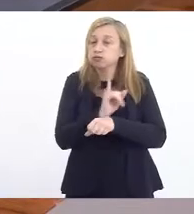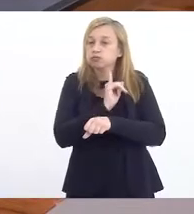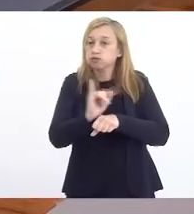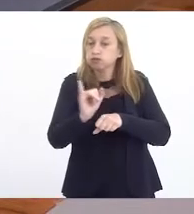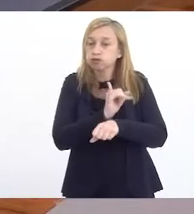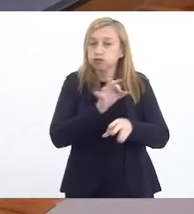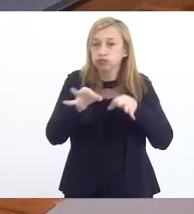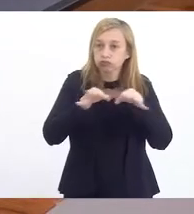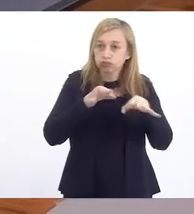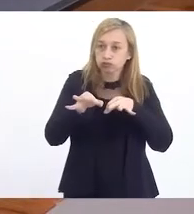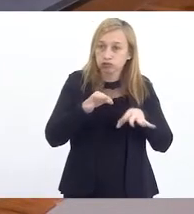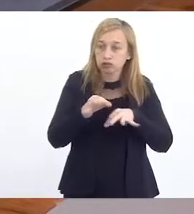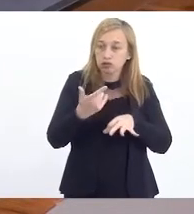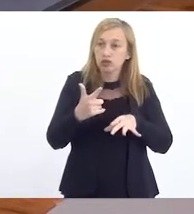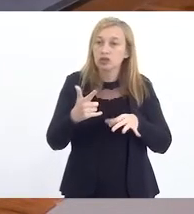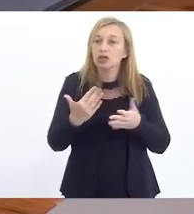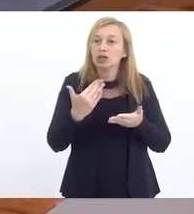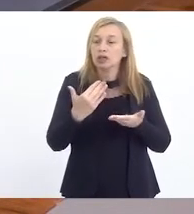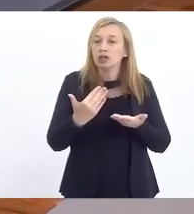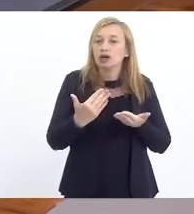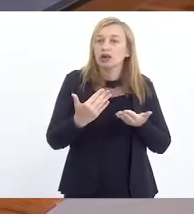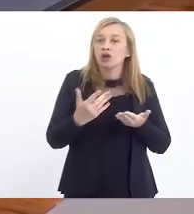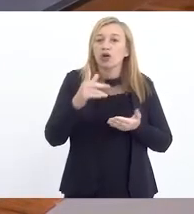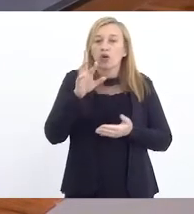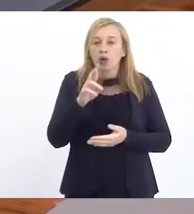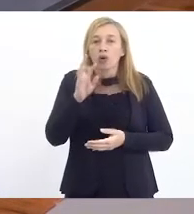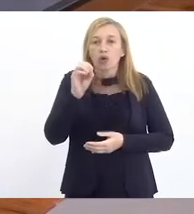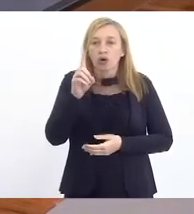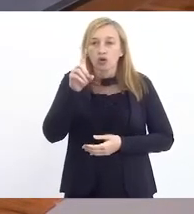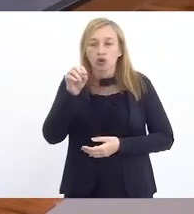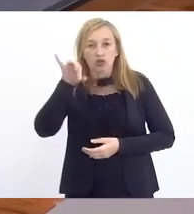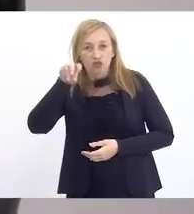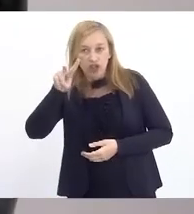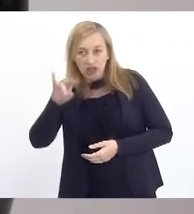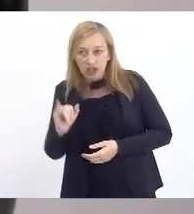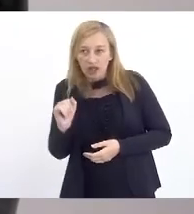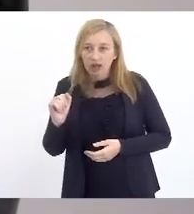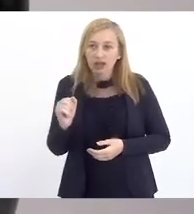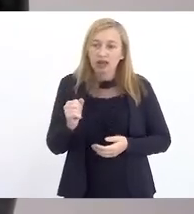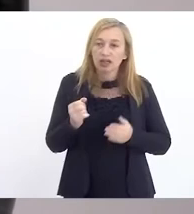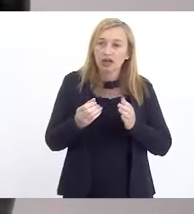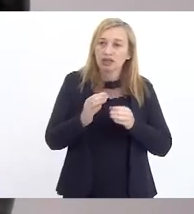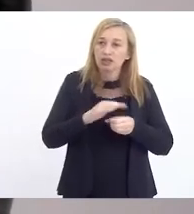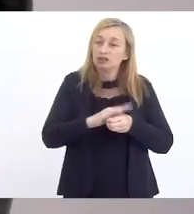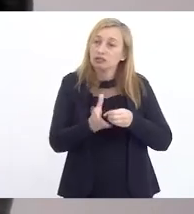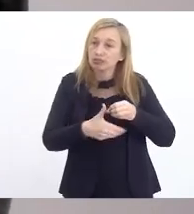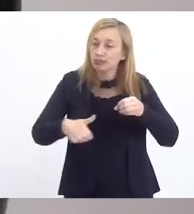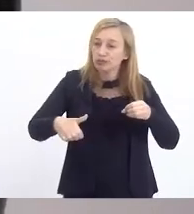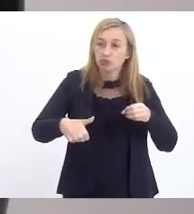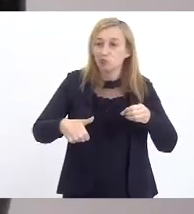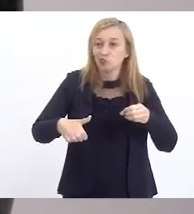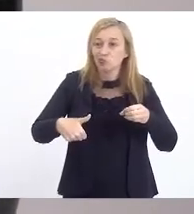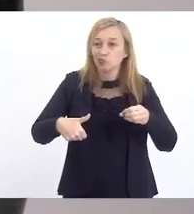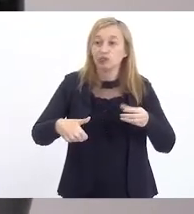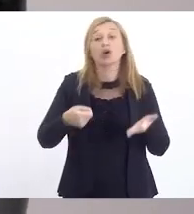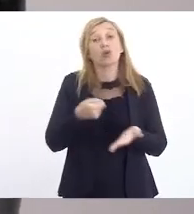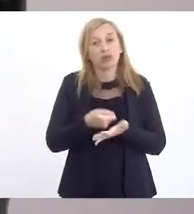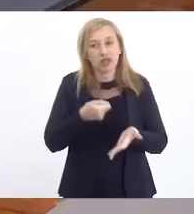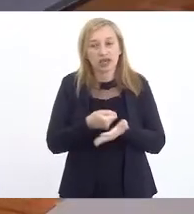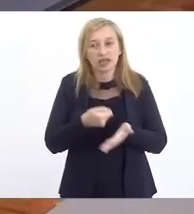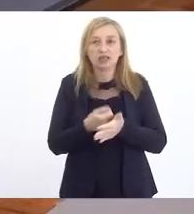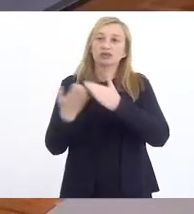citou, mobilidade, rodovia, saneamento nem tanto, né? Porque saneamento é obrigação